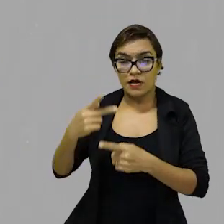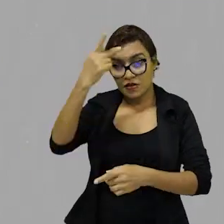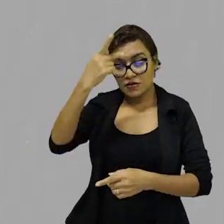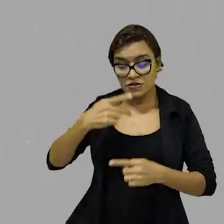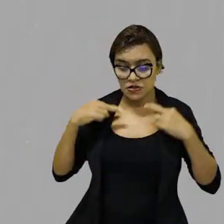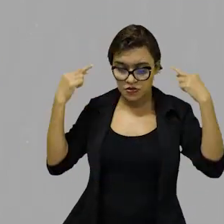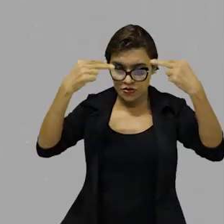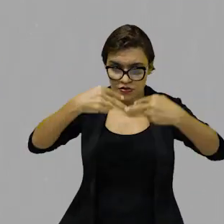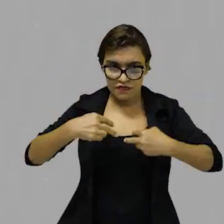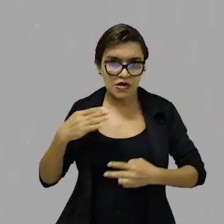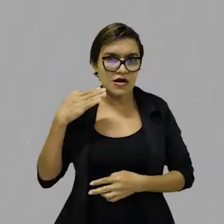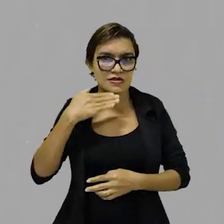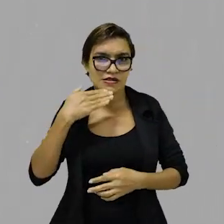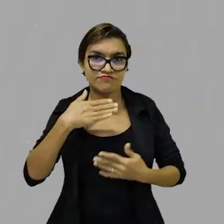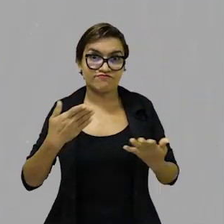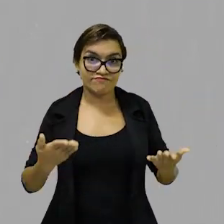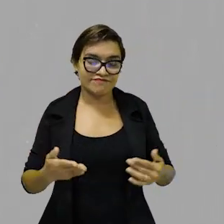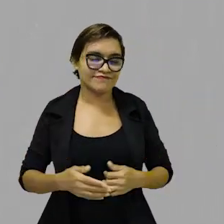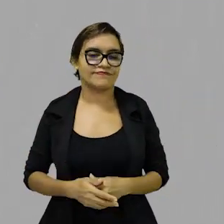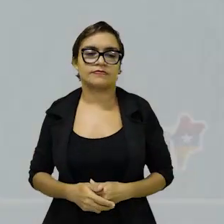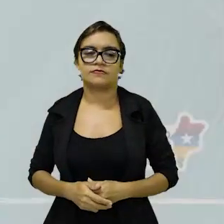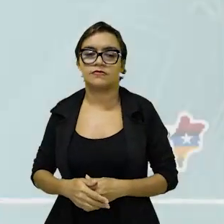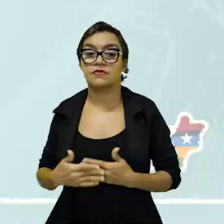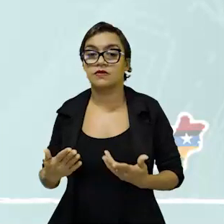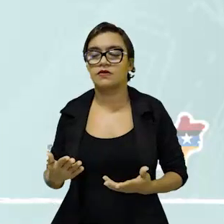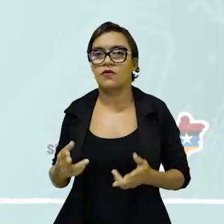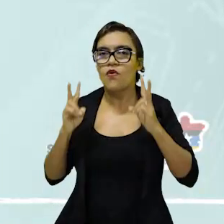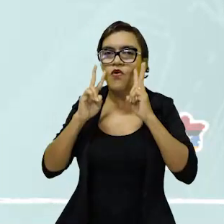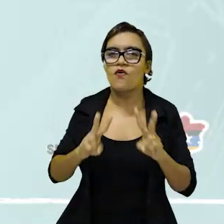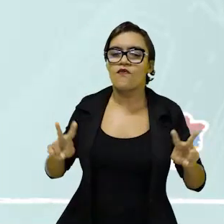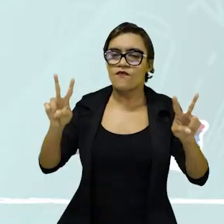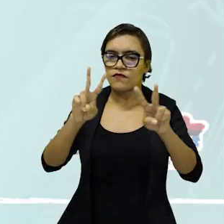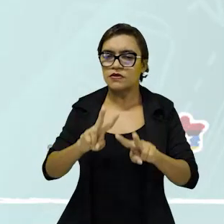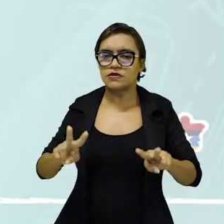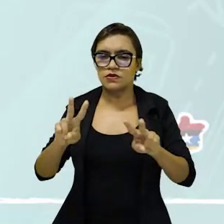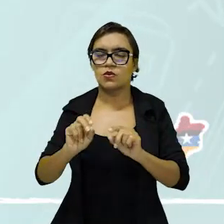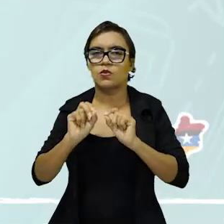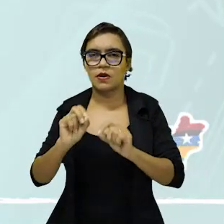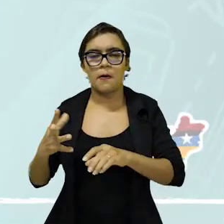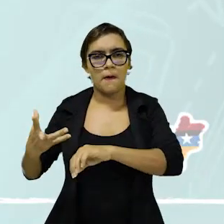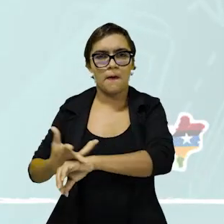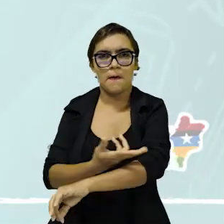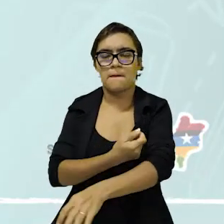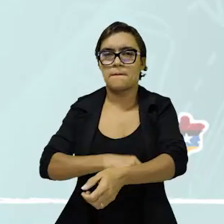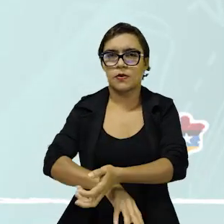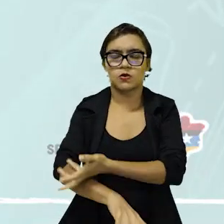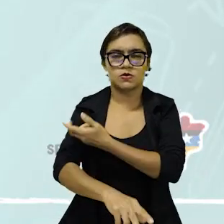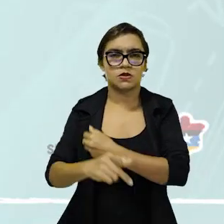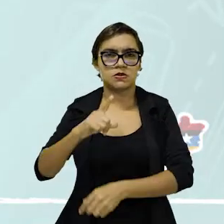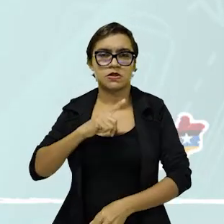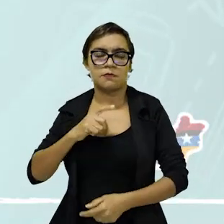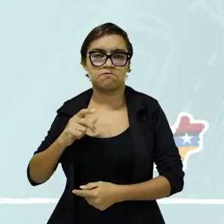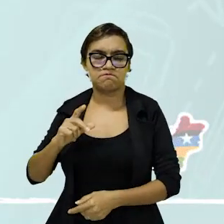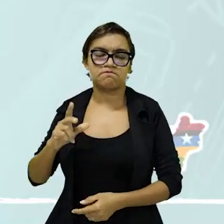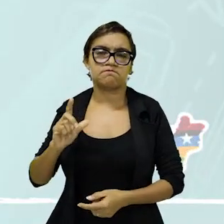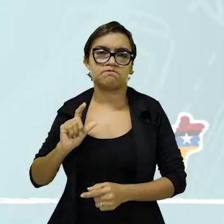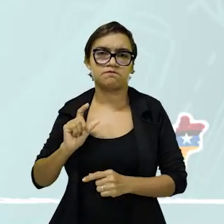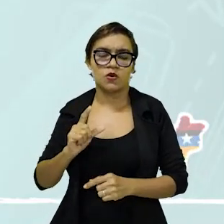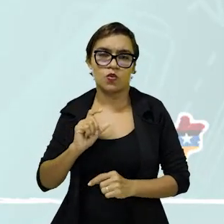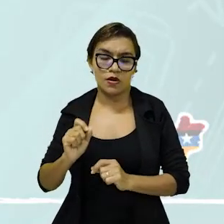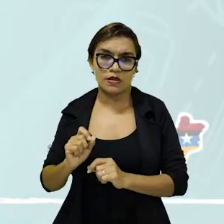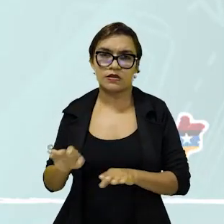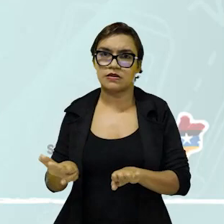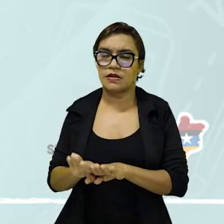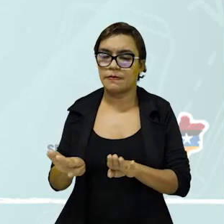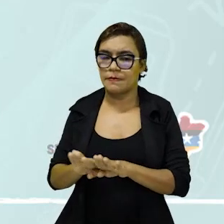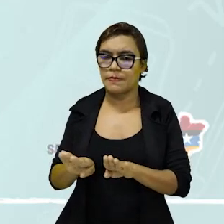deformado. Bom, essa visão subjetiva e emocional, ela é muito existencial e ao mesmo tempo